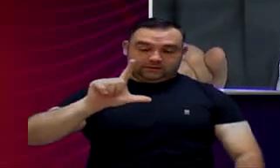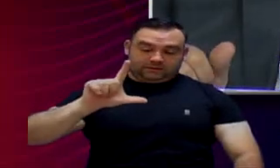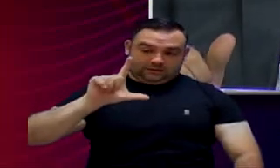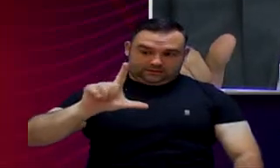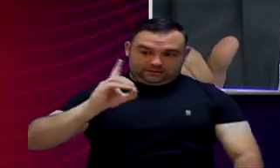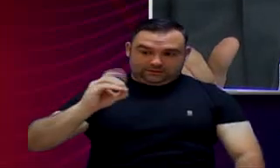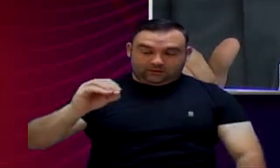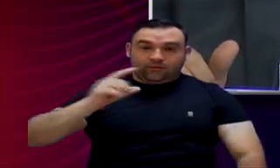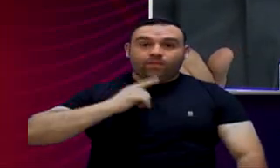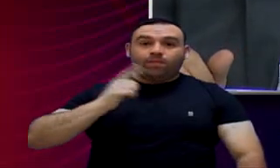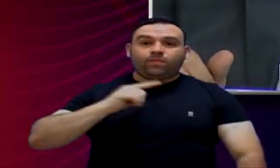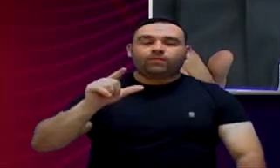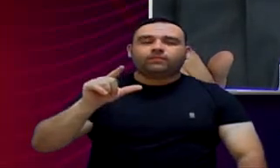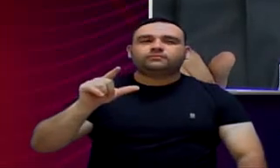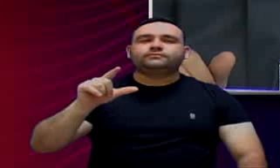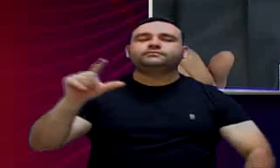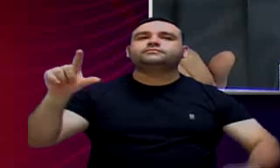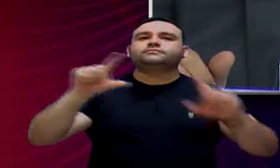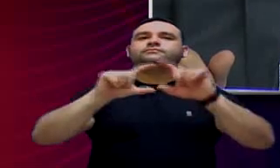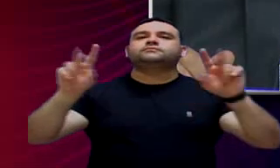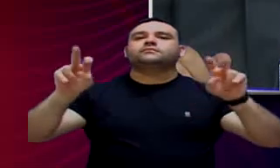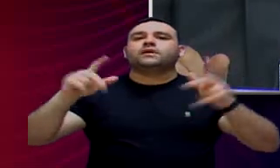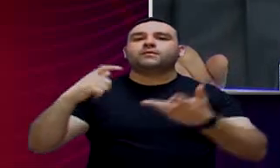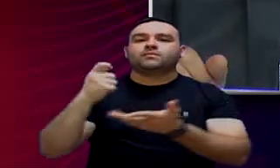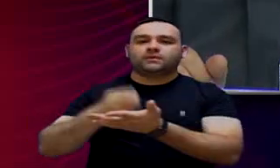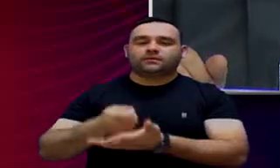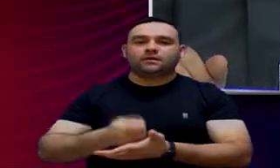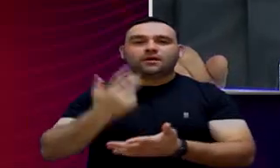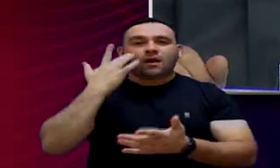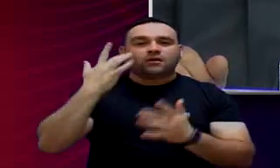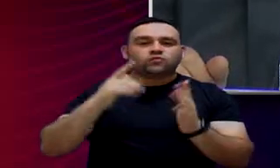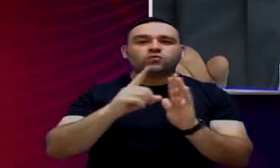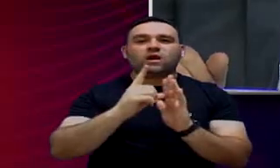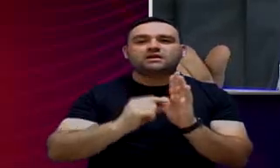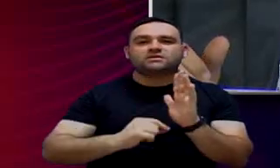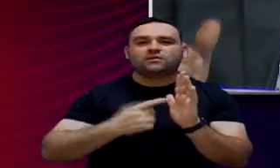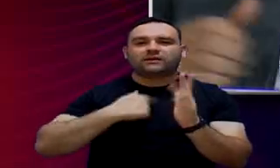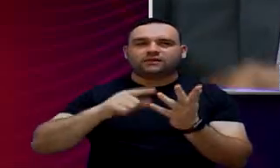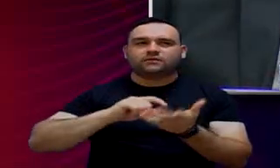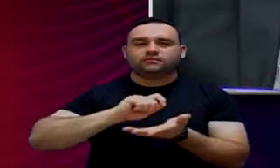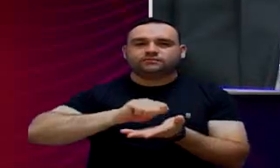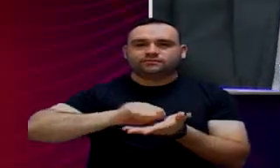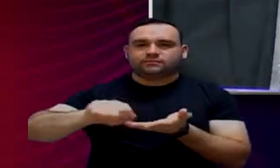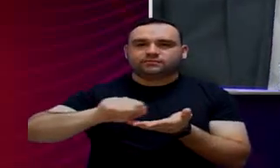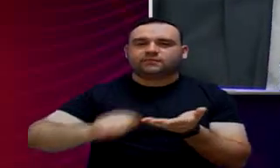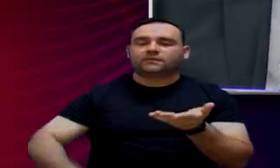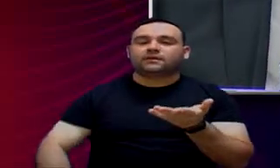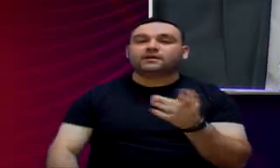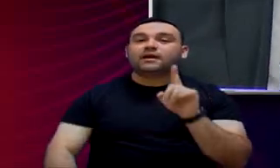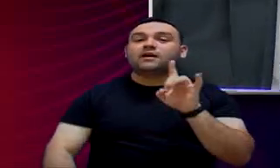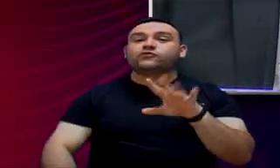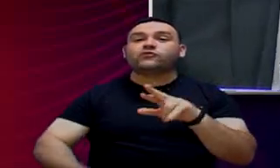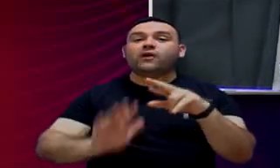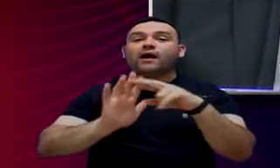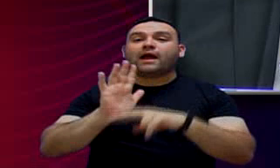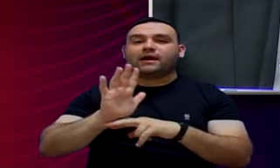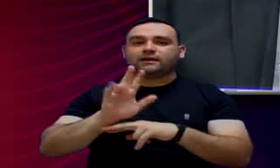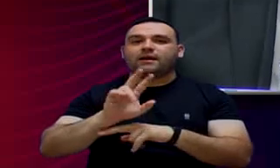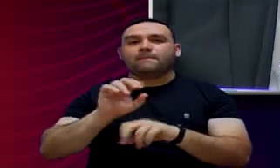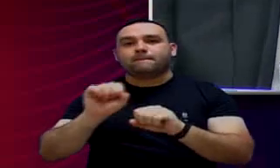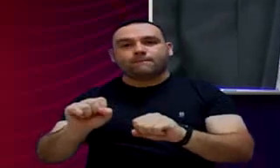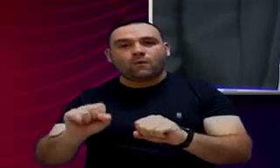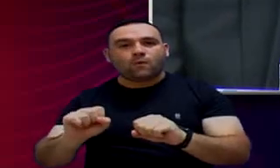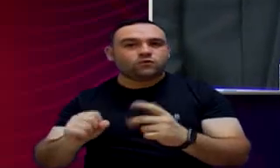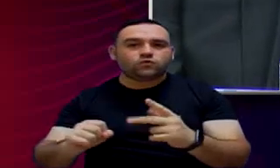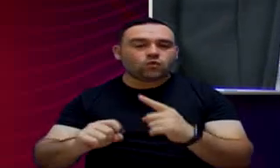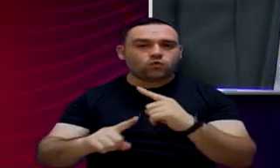tem um capítulo lá só de despesa com pessoal das regras né do que que é